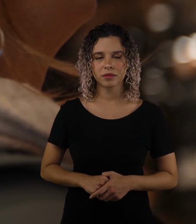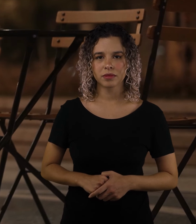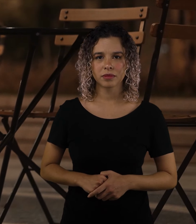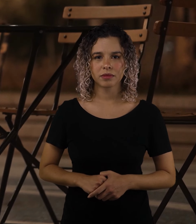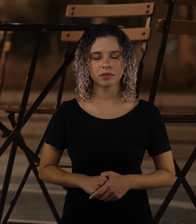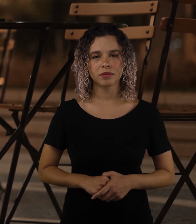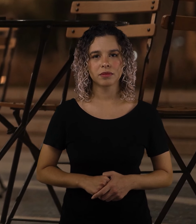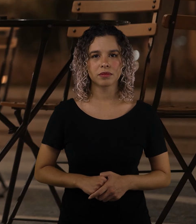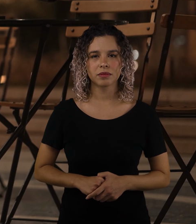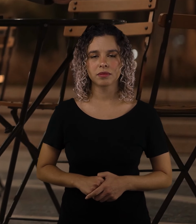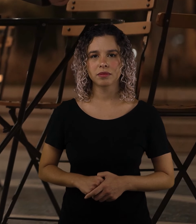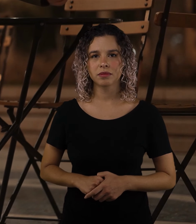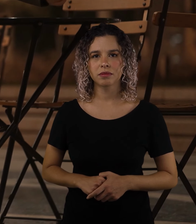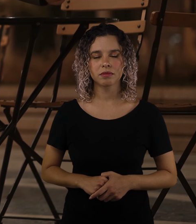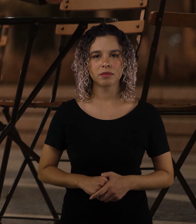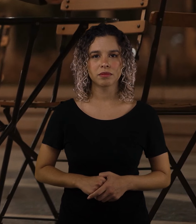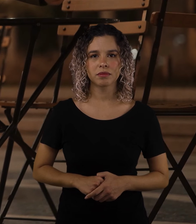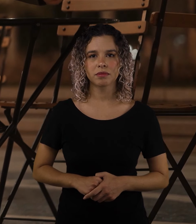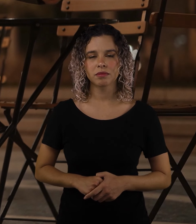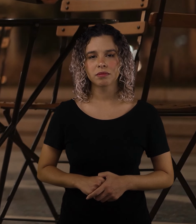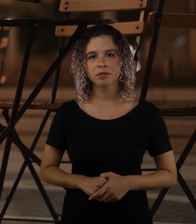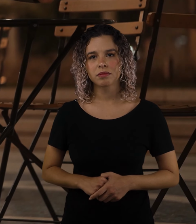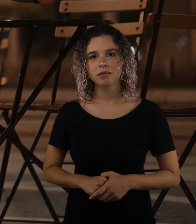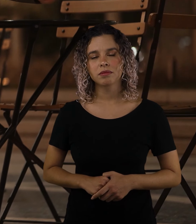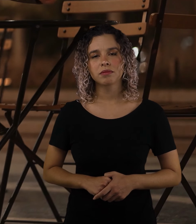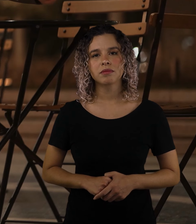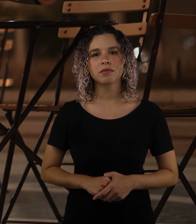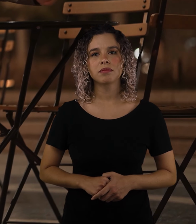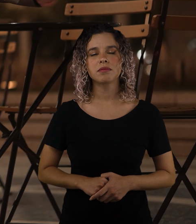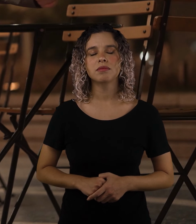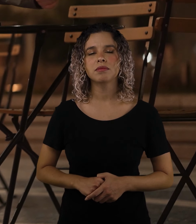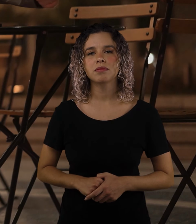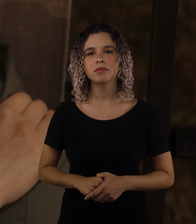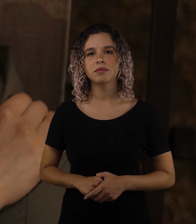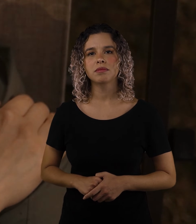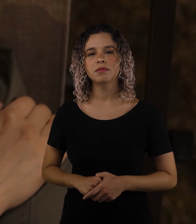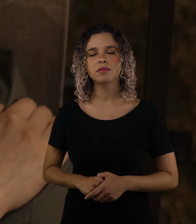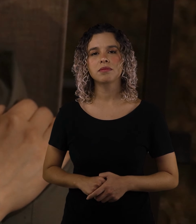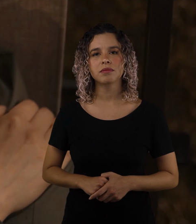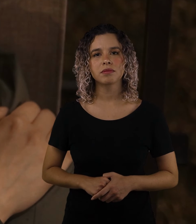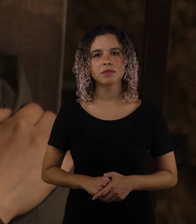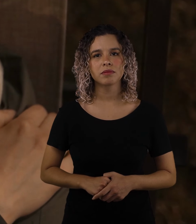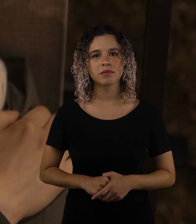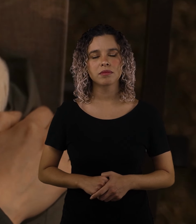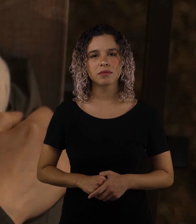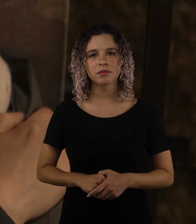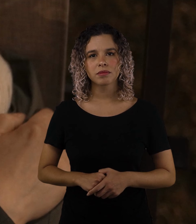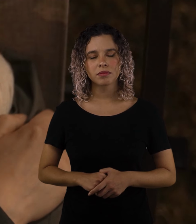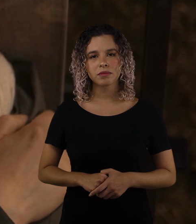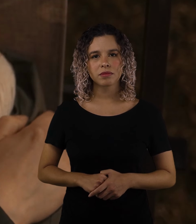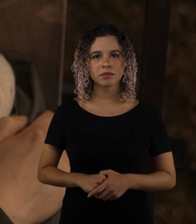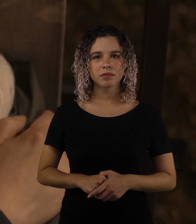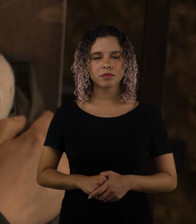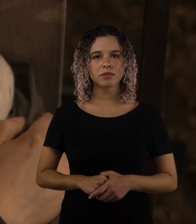sorrio tranquila. Sentada numa cadeira de frente para um largo vazio, inclino a cabeça para trás e me